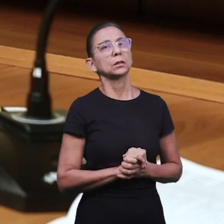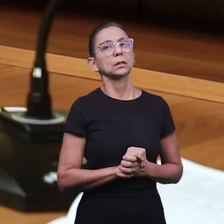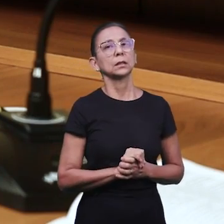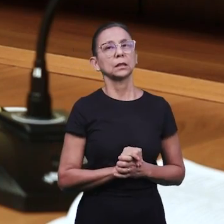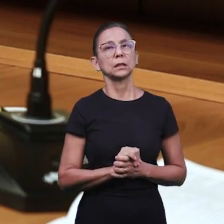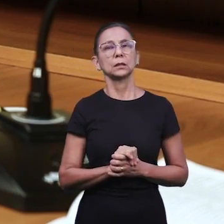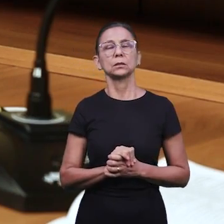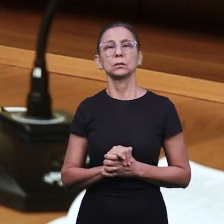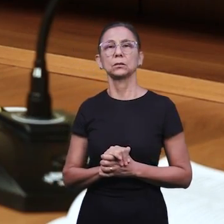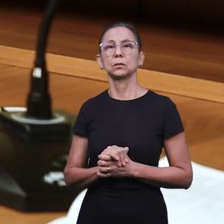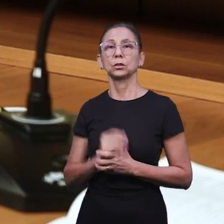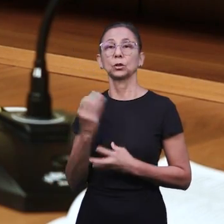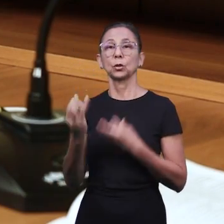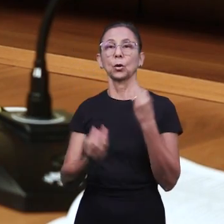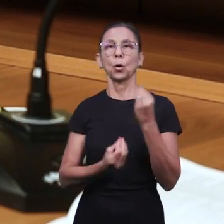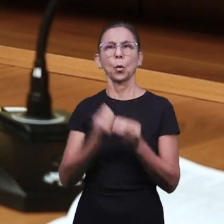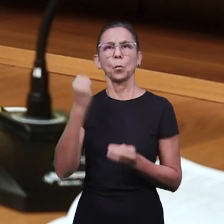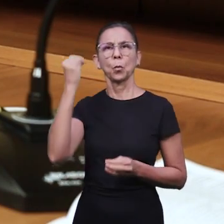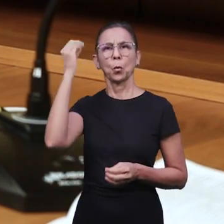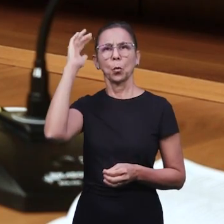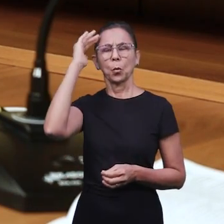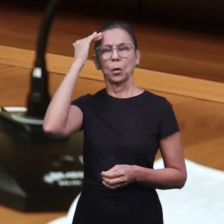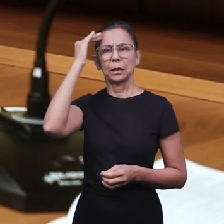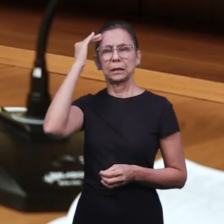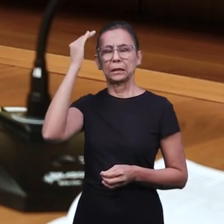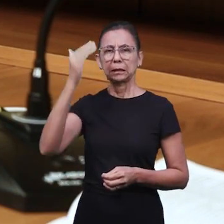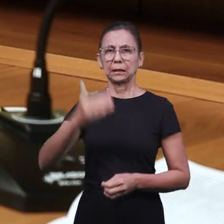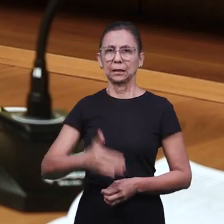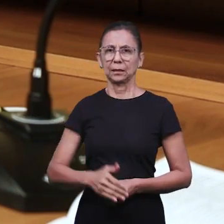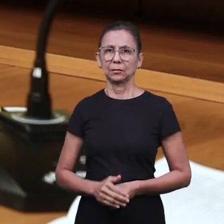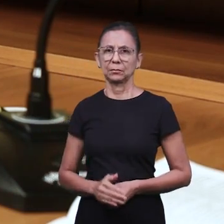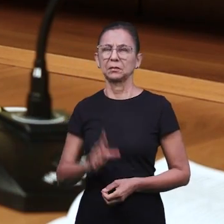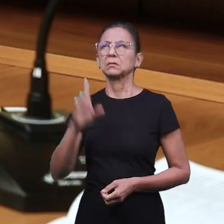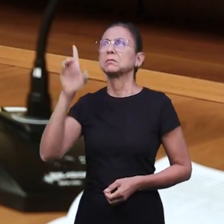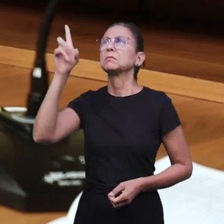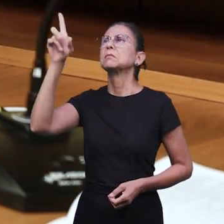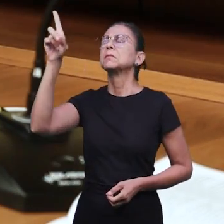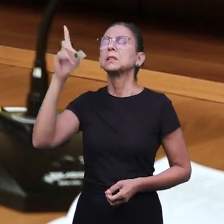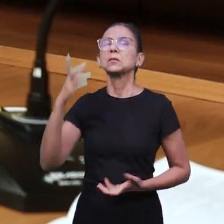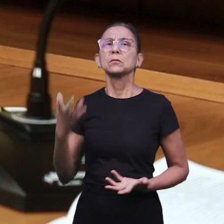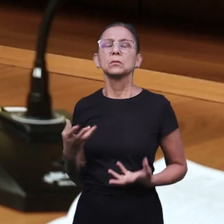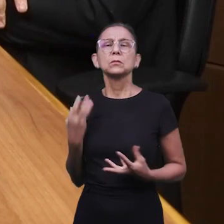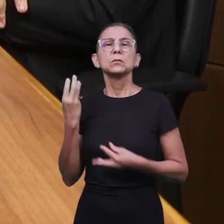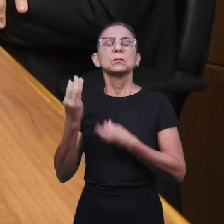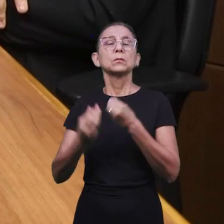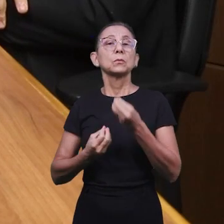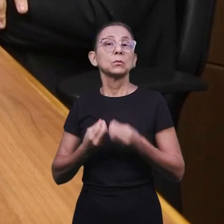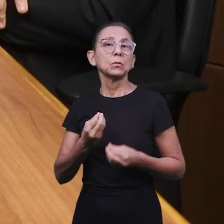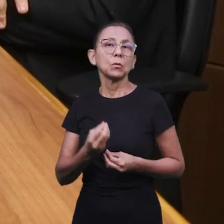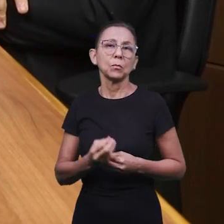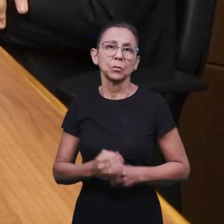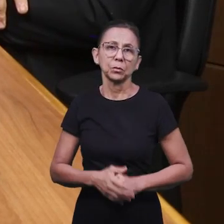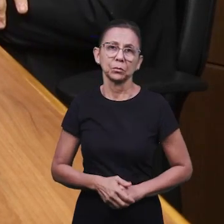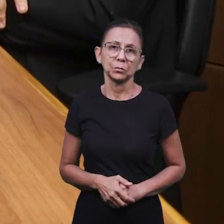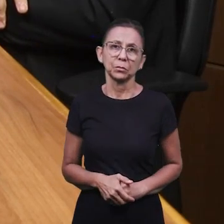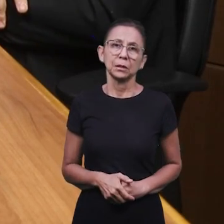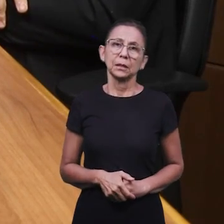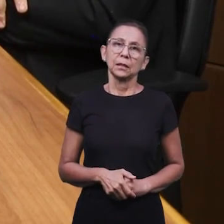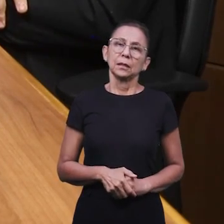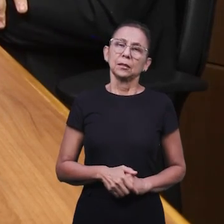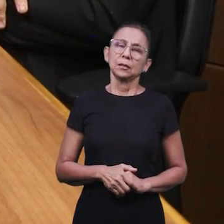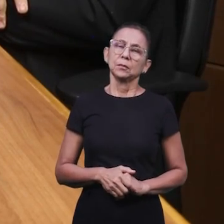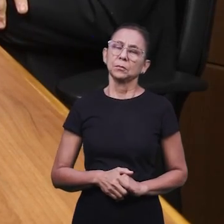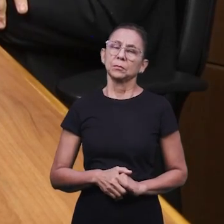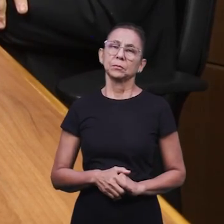de intelectual, de entender Deus. Não é isso. Ou eu diria melhor, não foi isso que